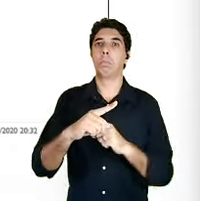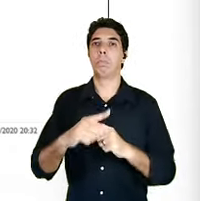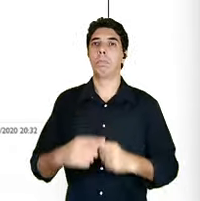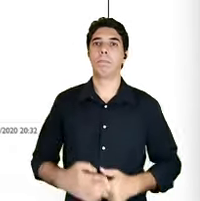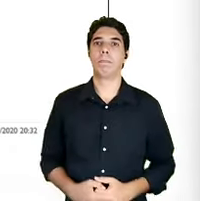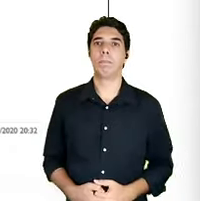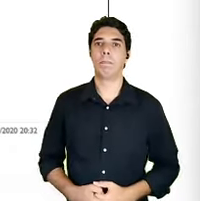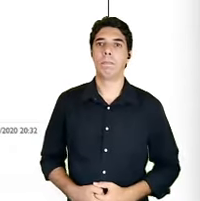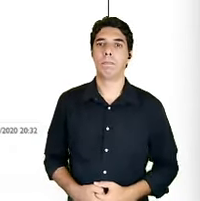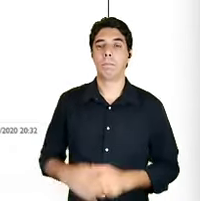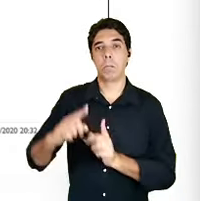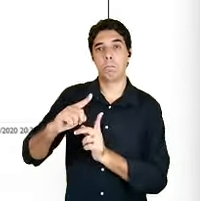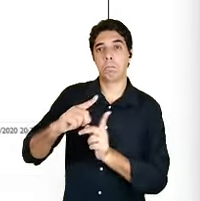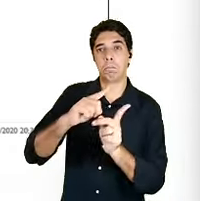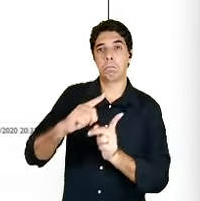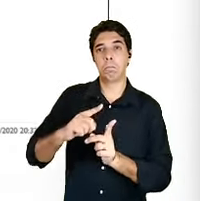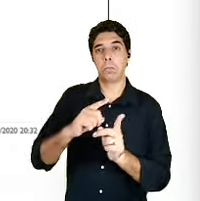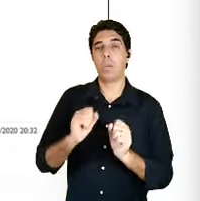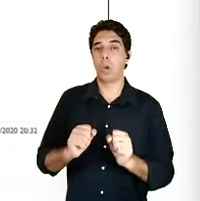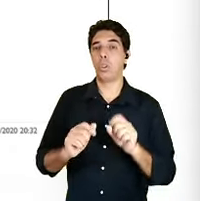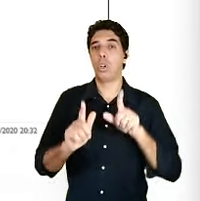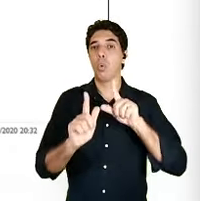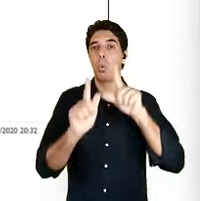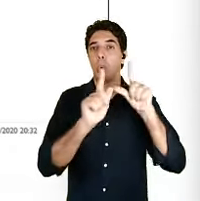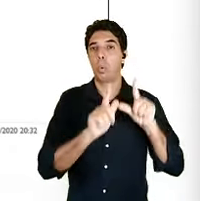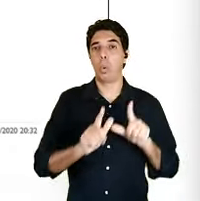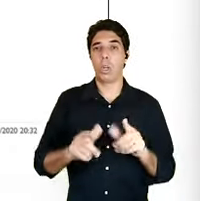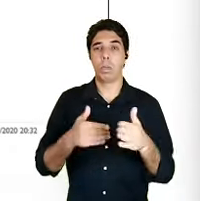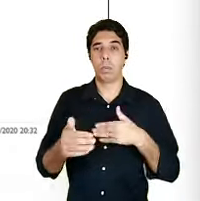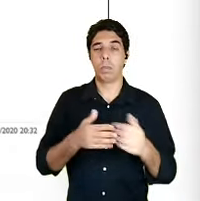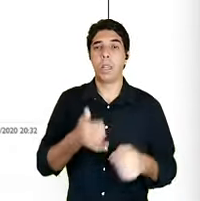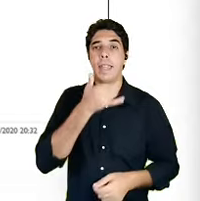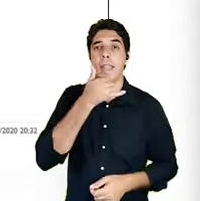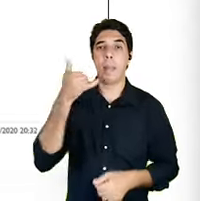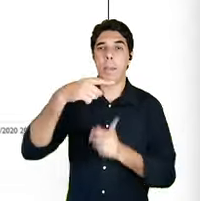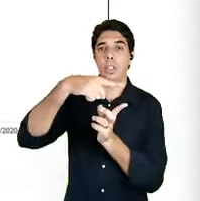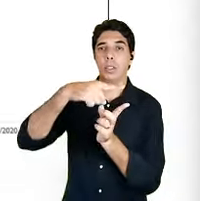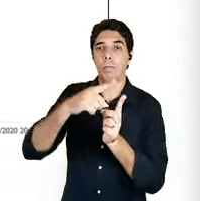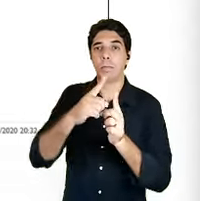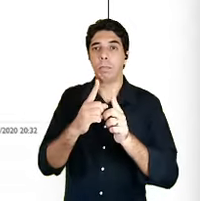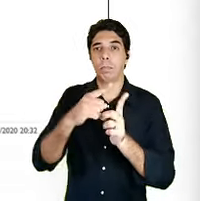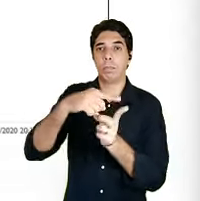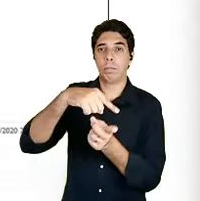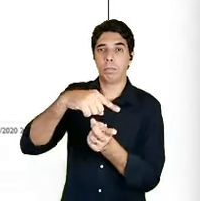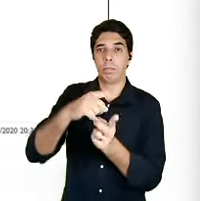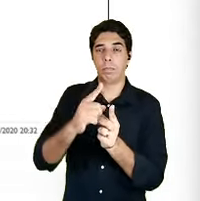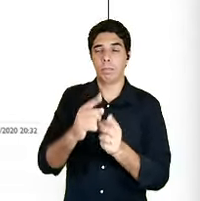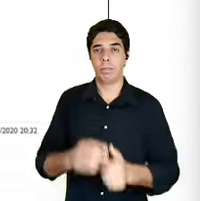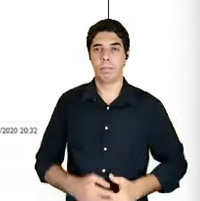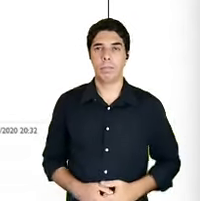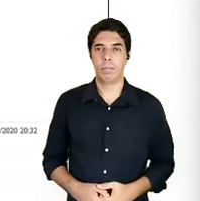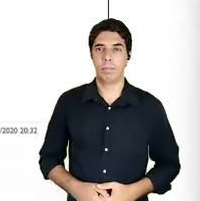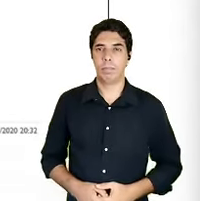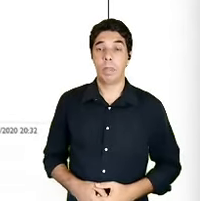mas ela poderia estar localizada em vários locais do plano de projeção, dependendo da inclinação dos raios projetantes.